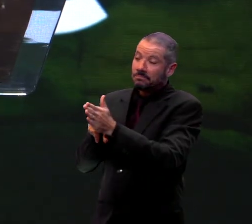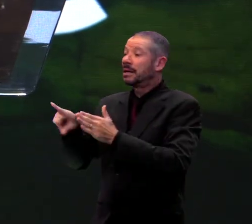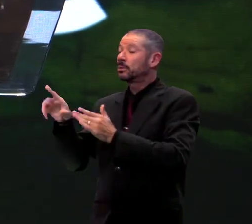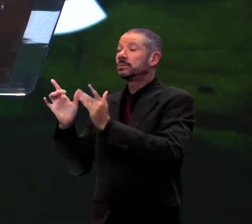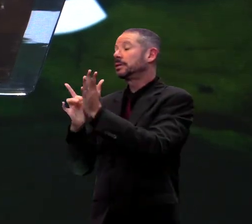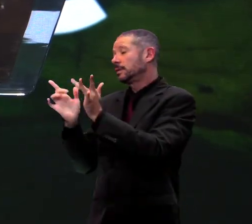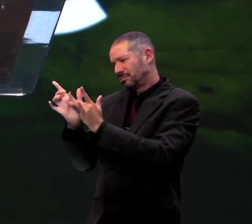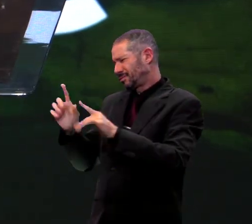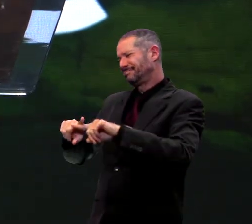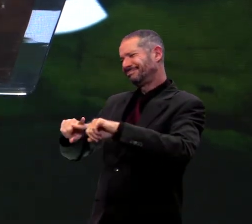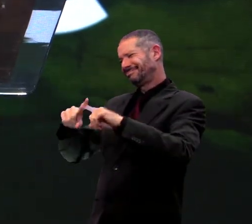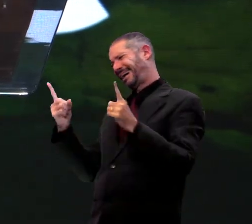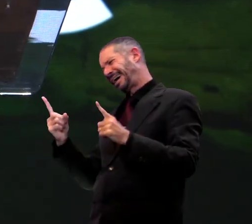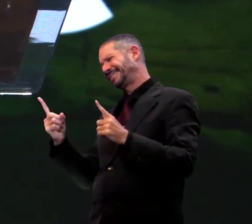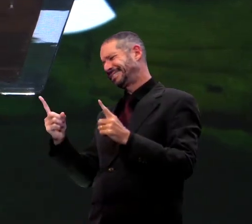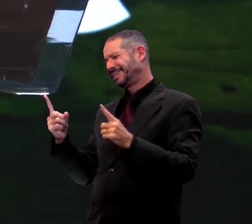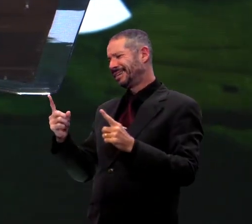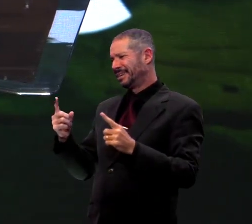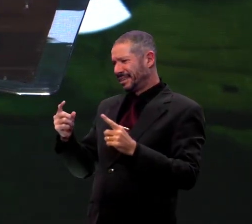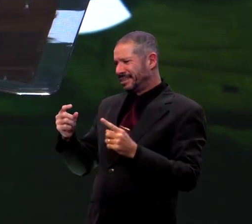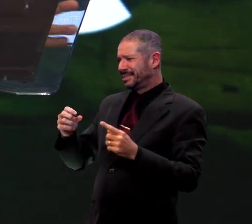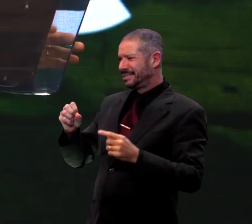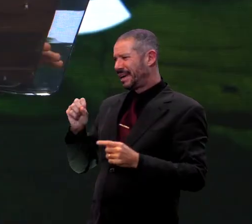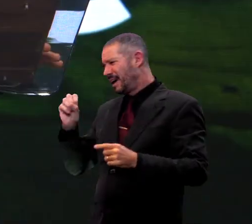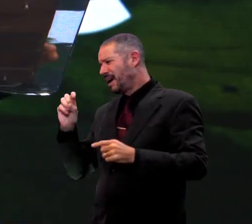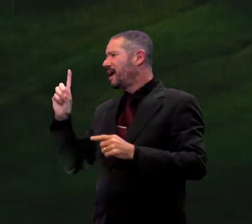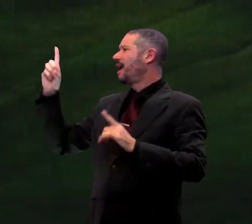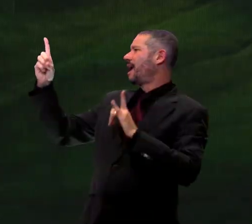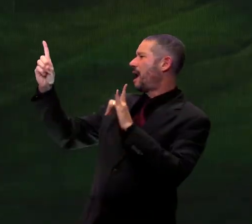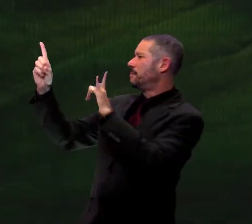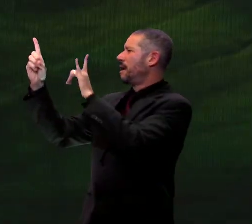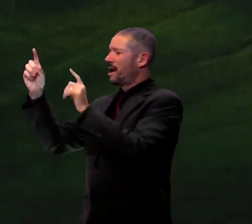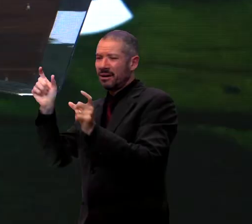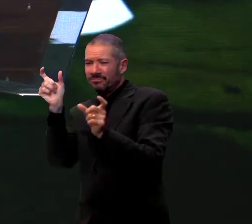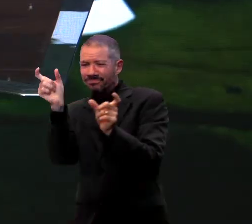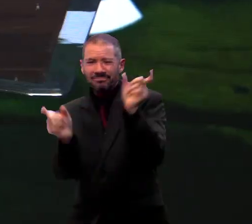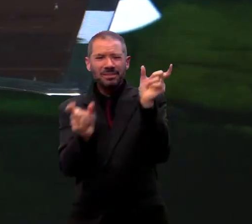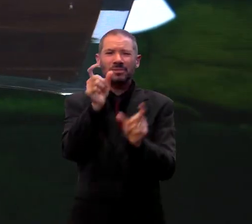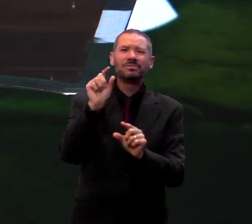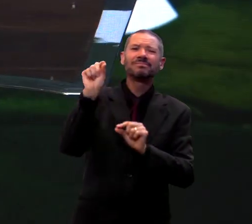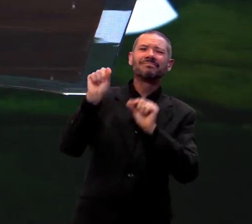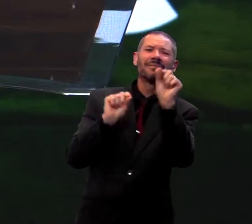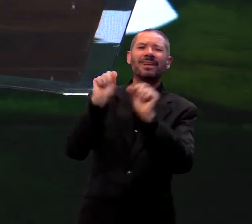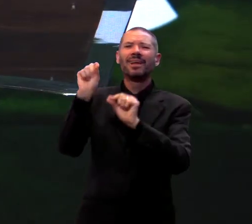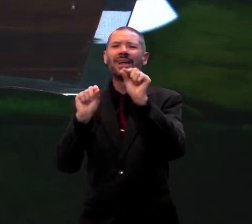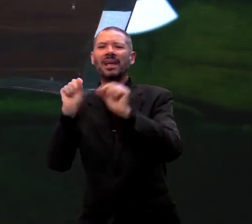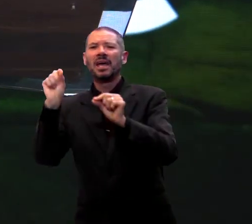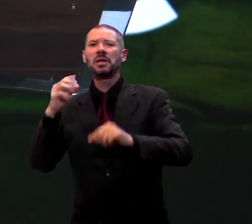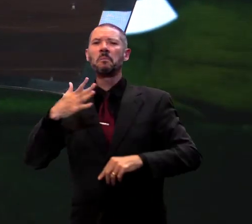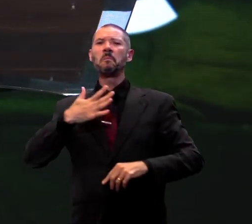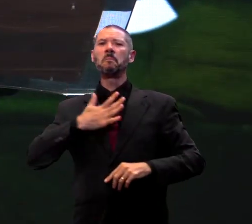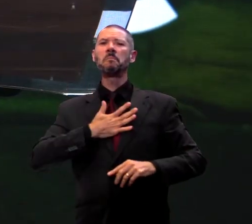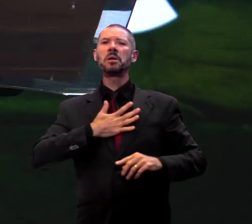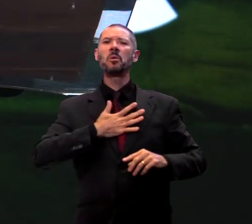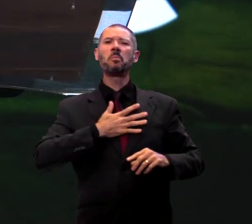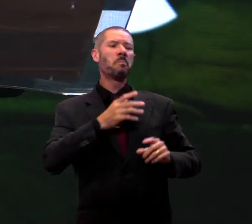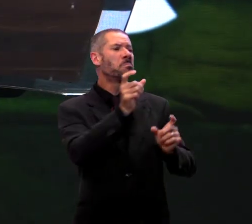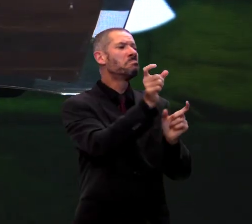Jesus, mas se é para amar a Deus assim, amar as outras pessoas, quem é que é o meu